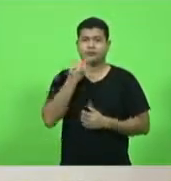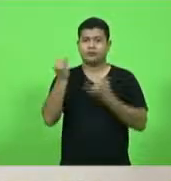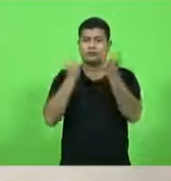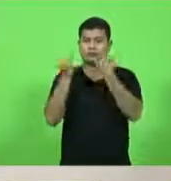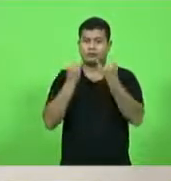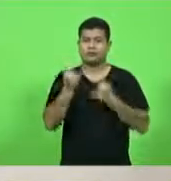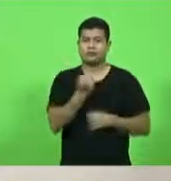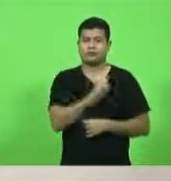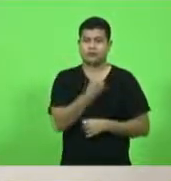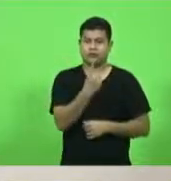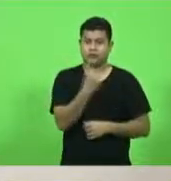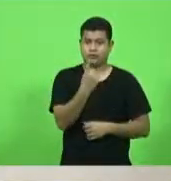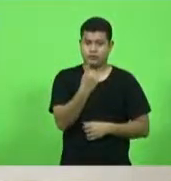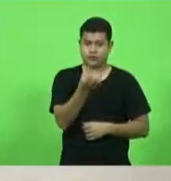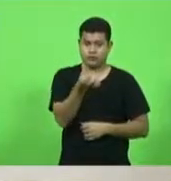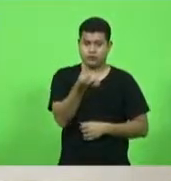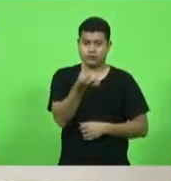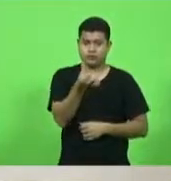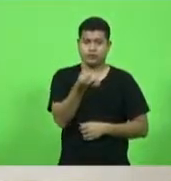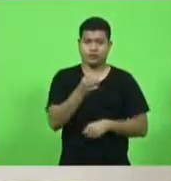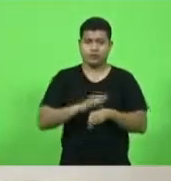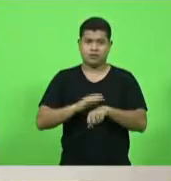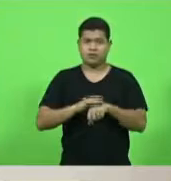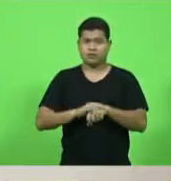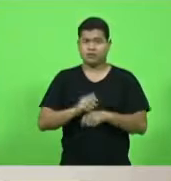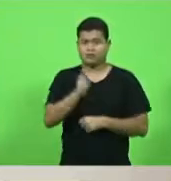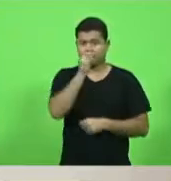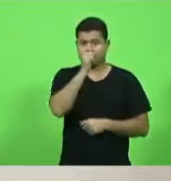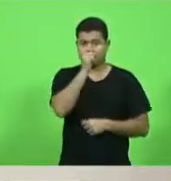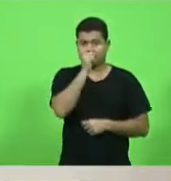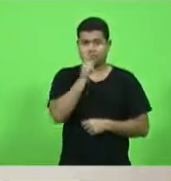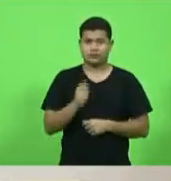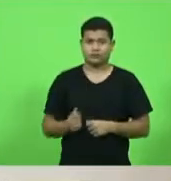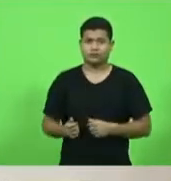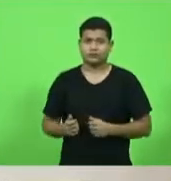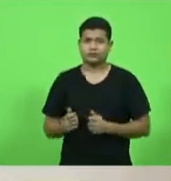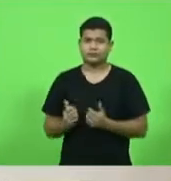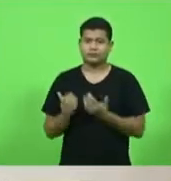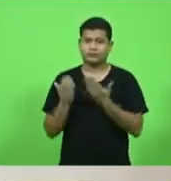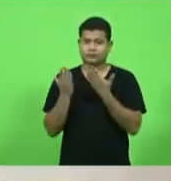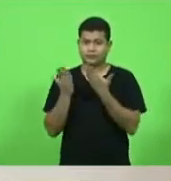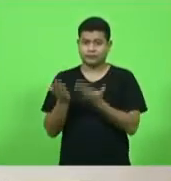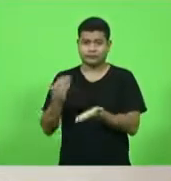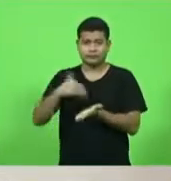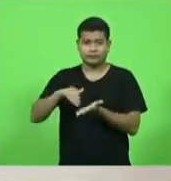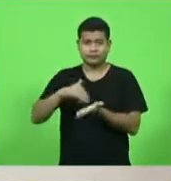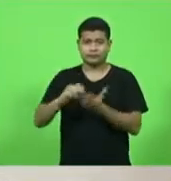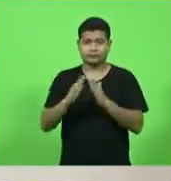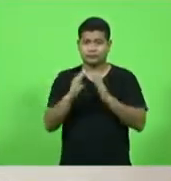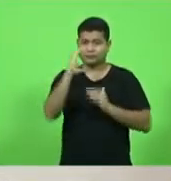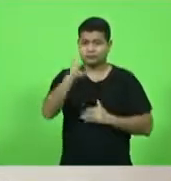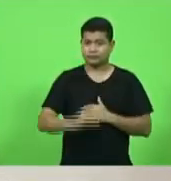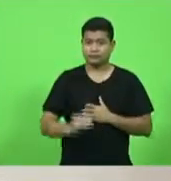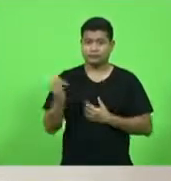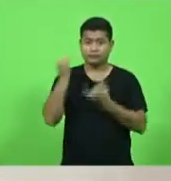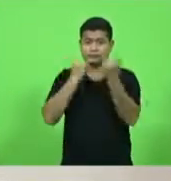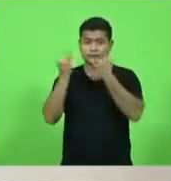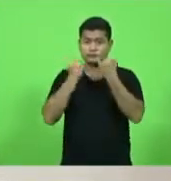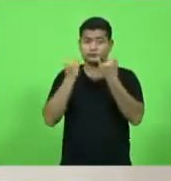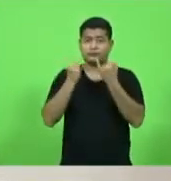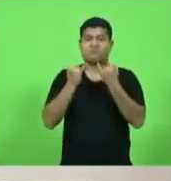Pedido de informação número 16, autor, deputado João Amin, solicita ao secretário de Estado da Casa Civil informações